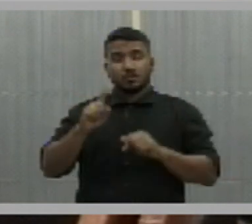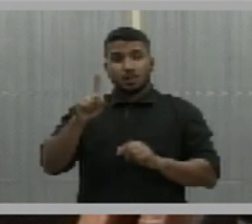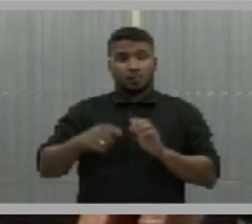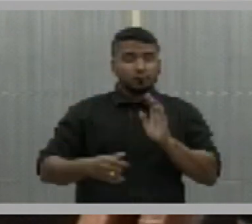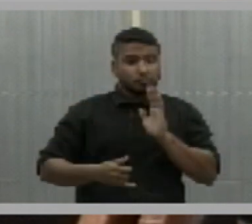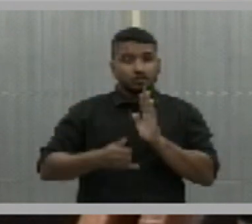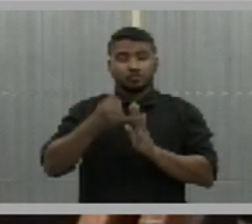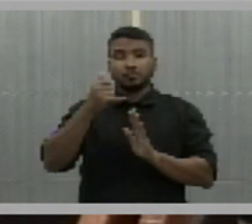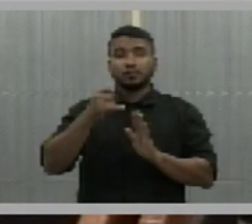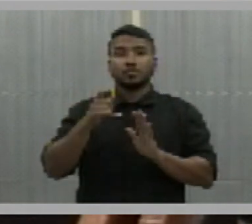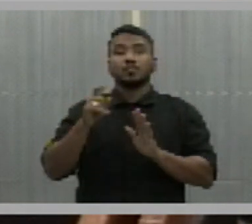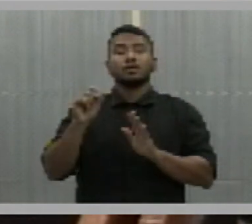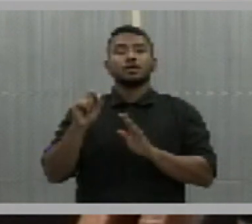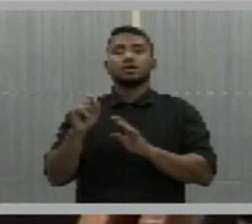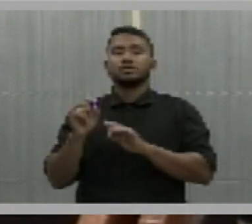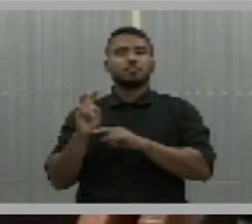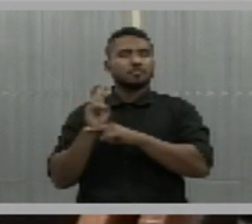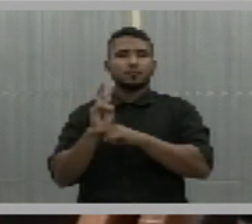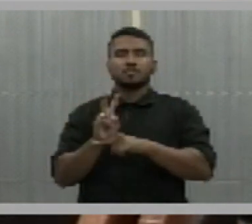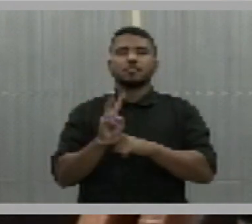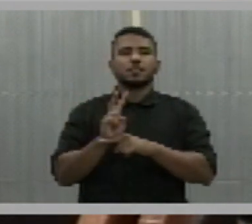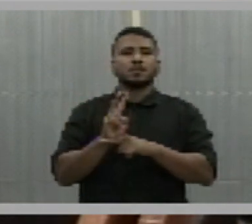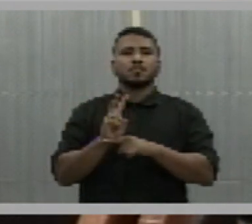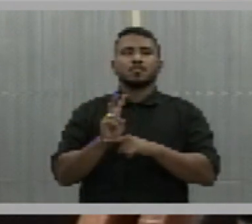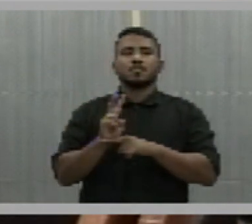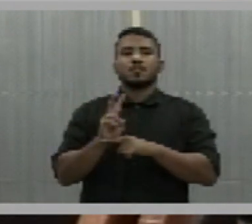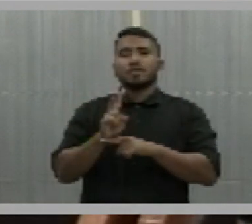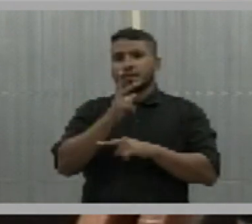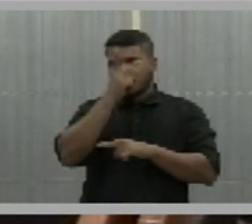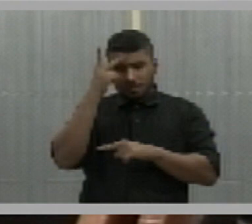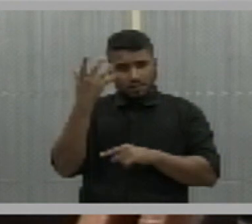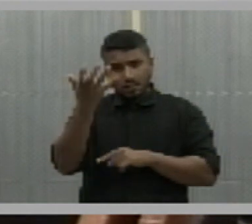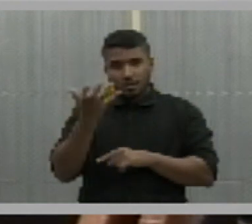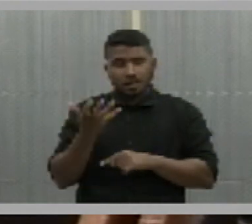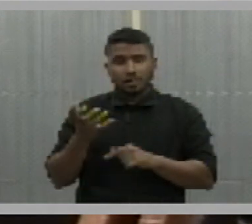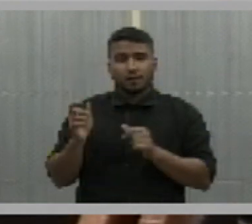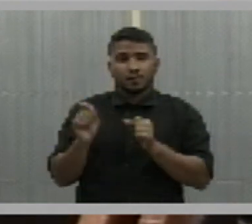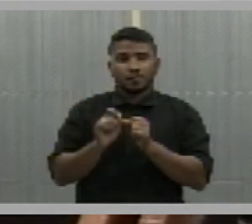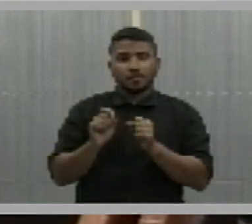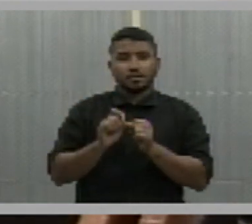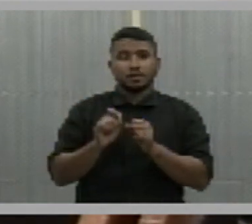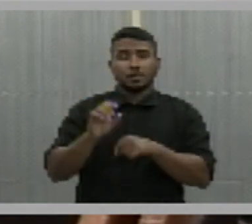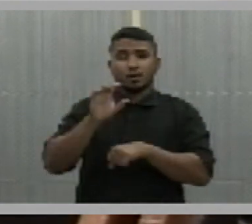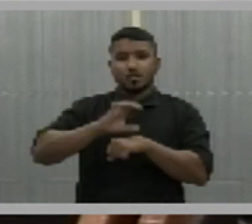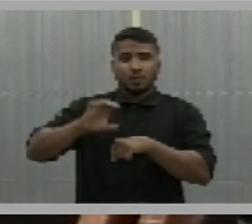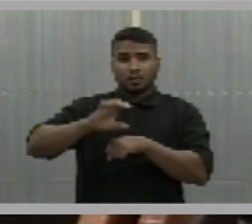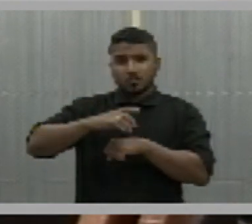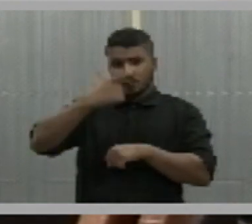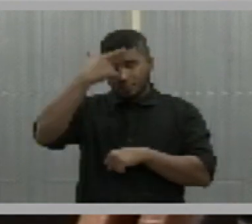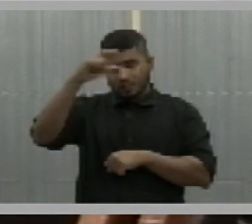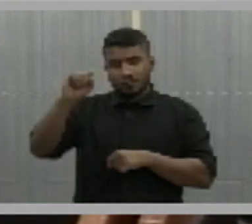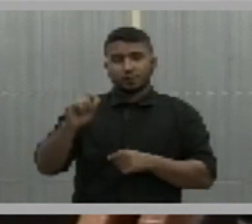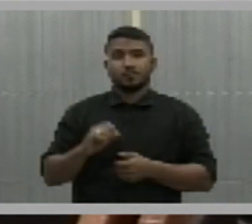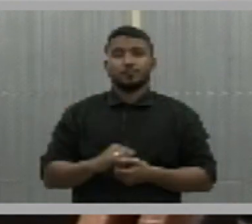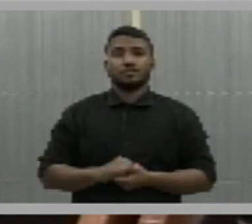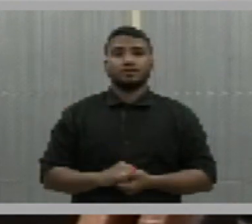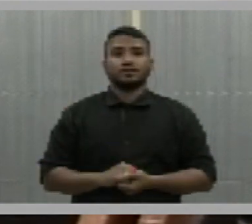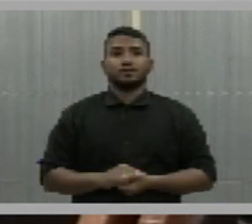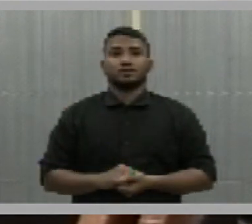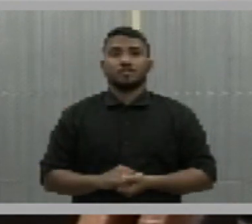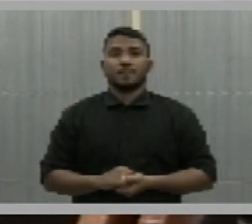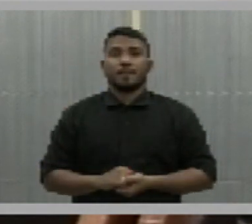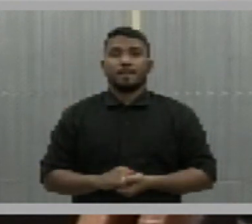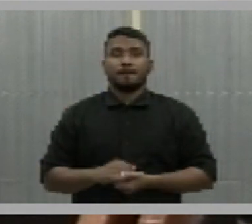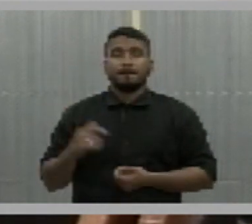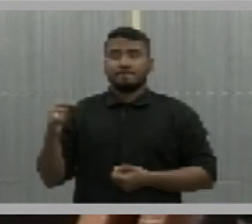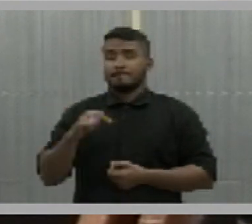importantíssimo programa de financiamento para aqueles que querem fazer curso superior, fazer universidade. Esse